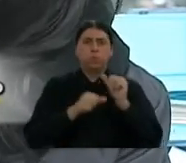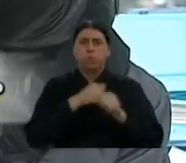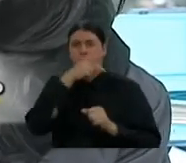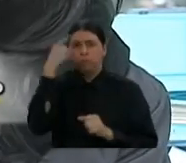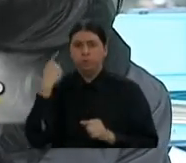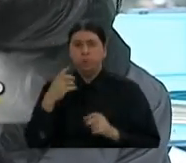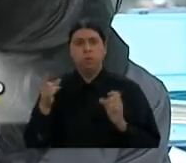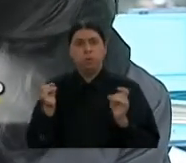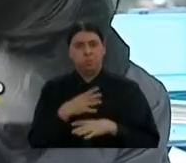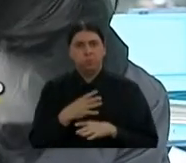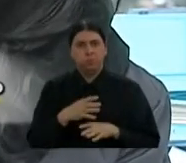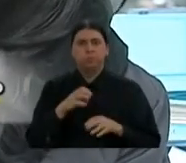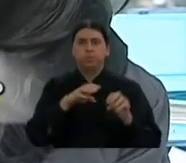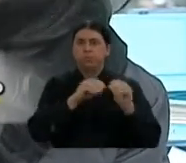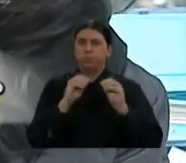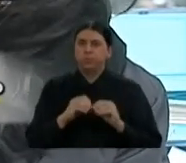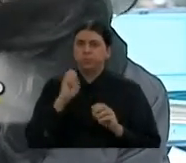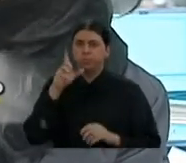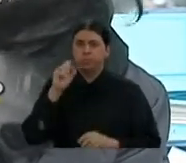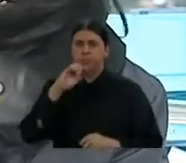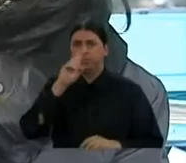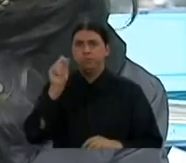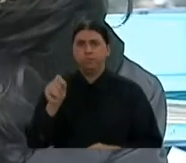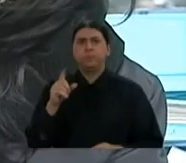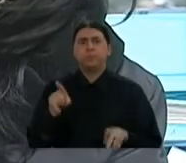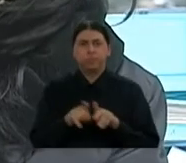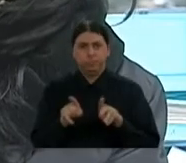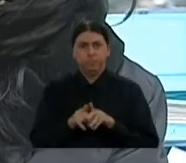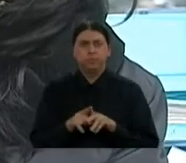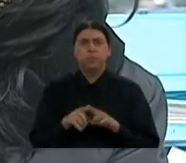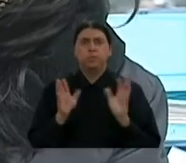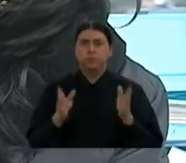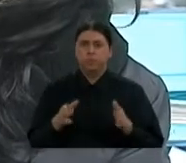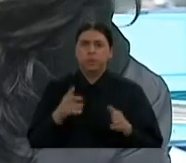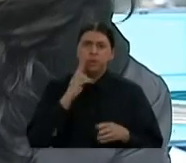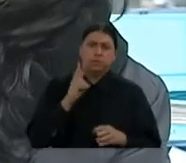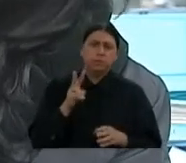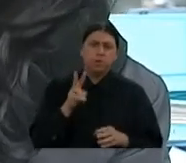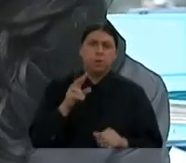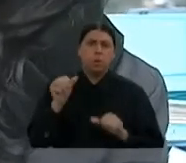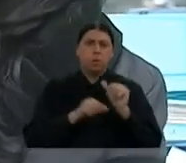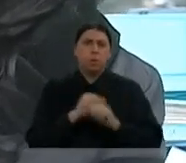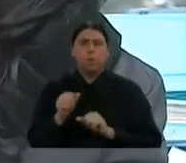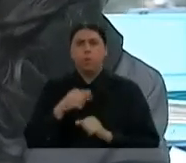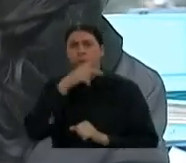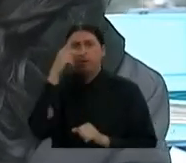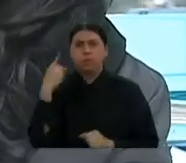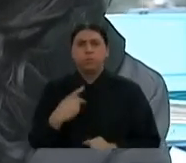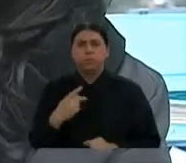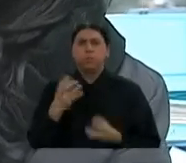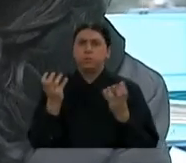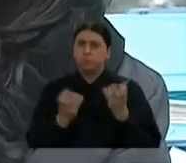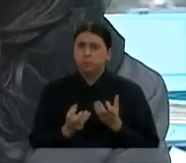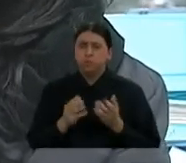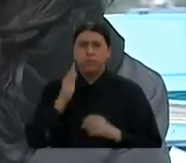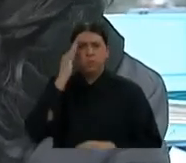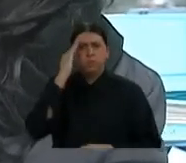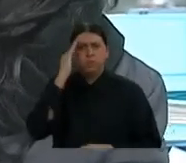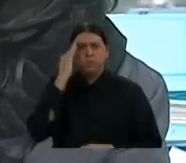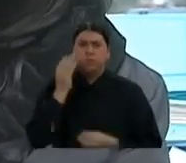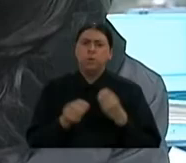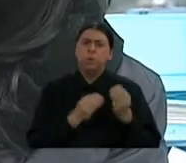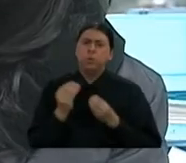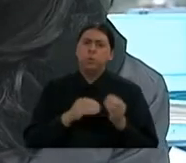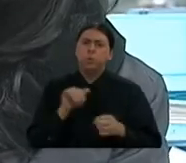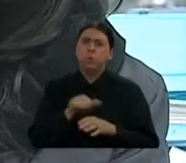formação ele é então quando a gente vai avaliar a alteração de perfil a gente tenta compreender como é que